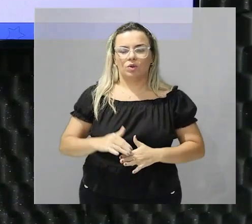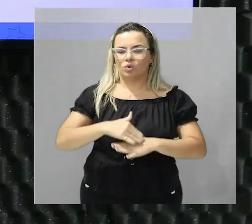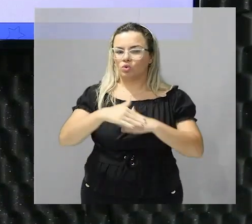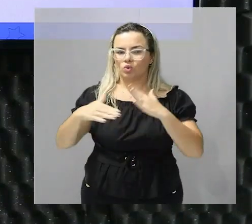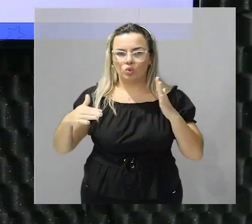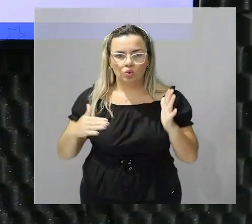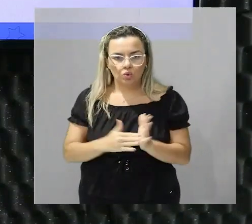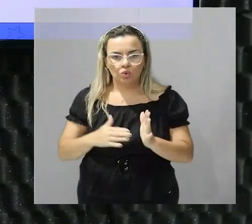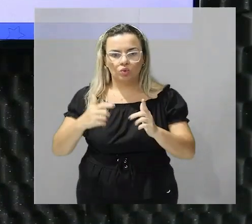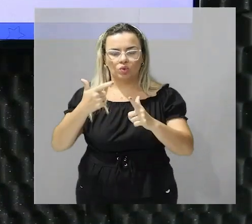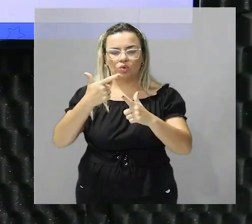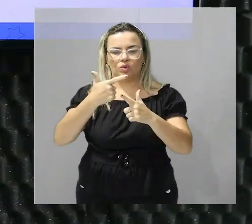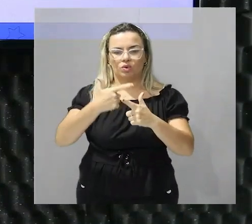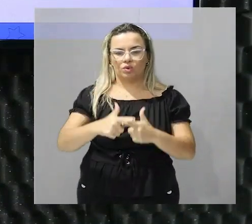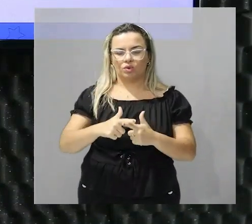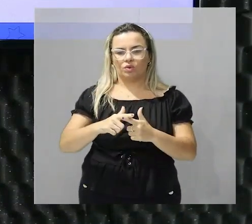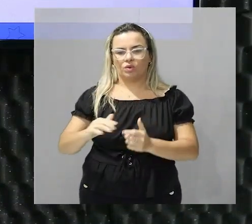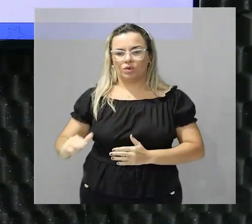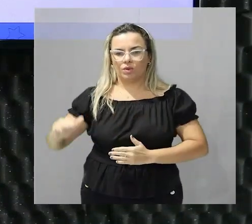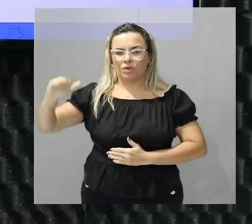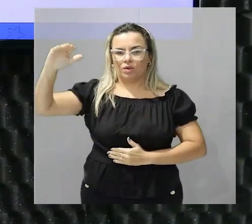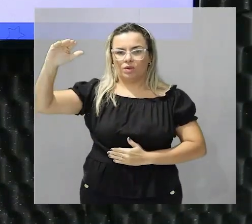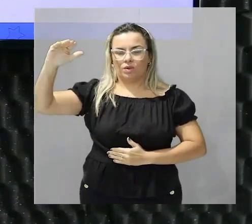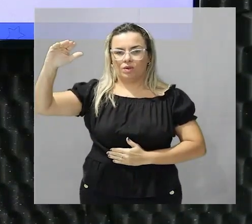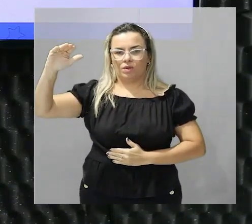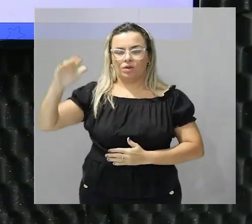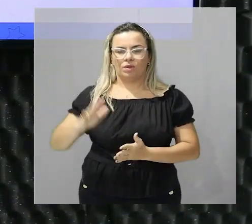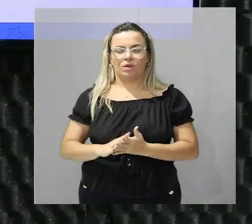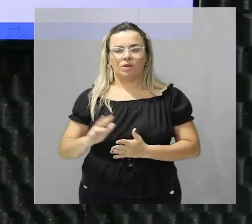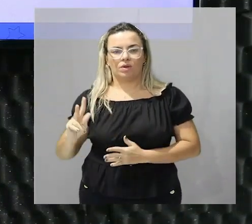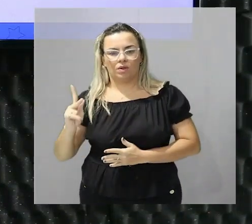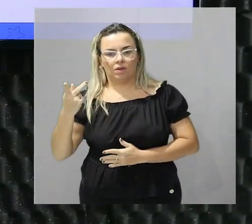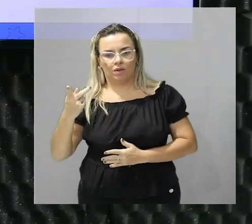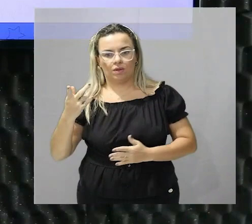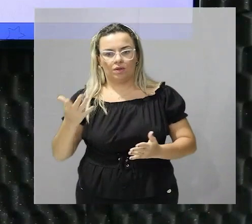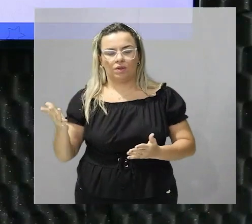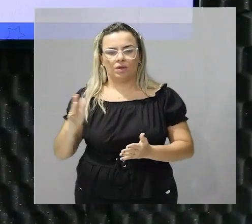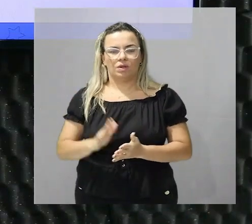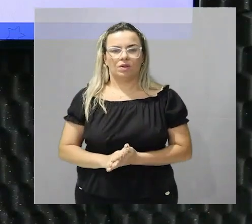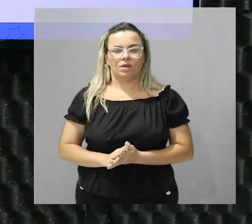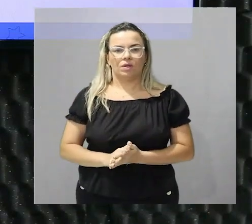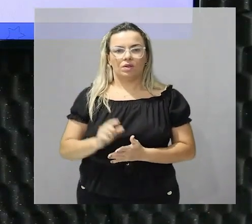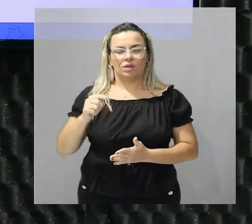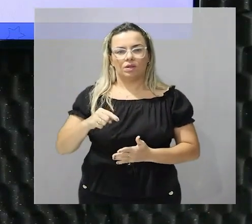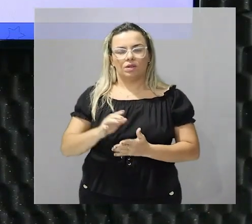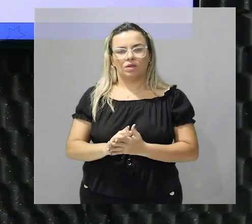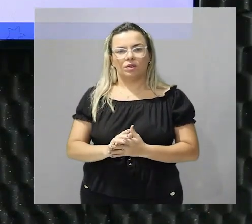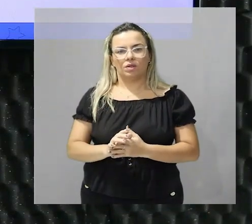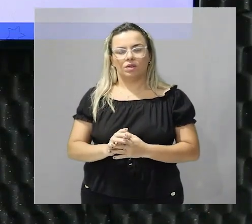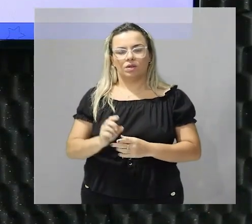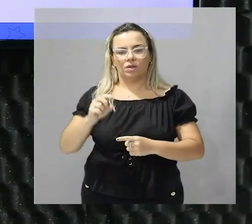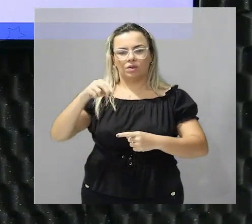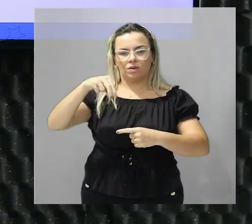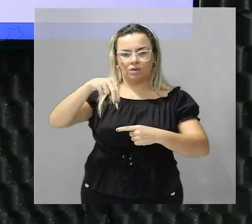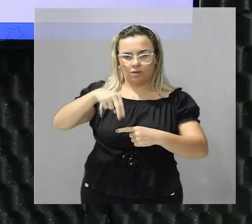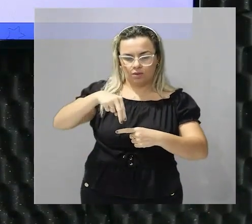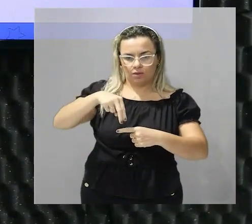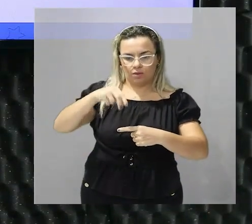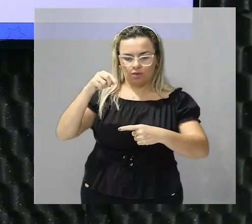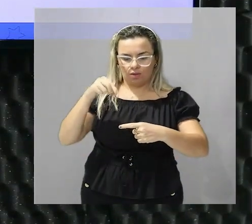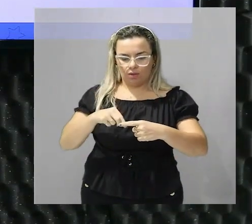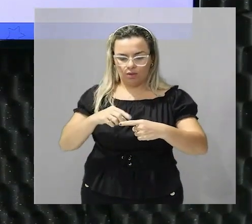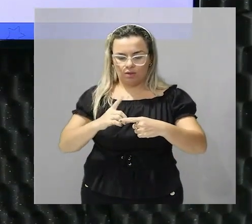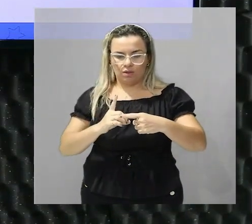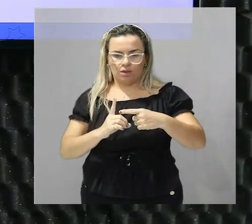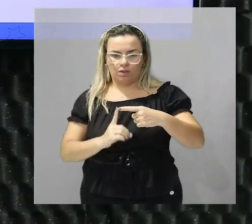pela altura. Então, essa soma está no numerador e no denominador nós temos a informação referente à altura,